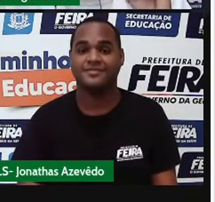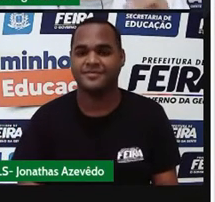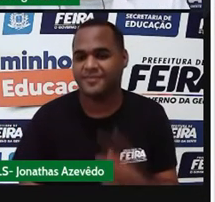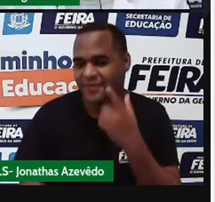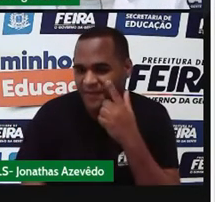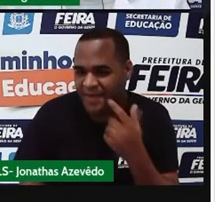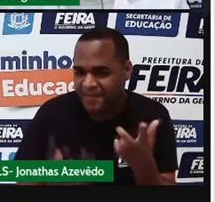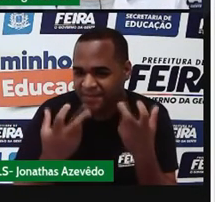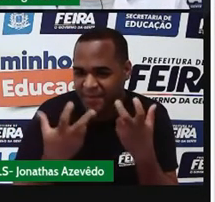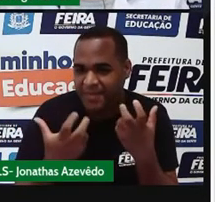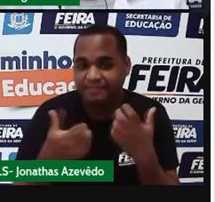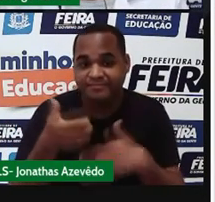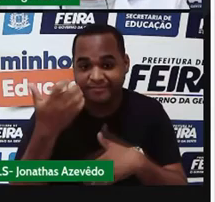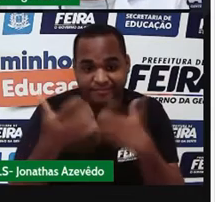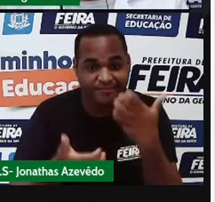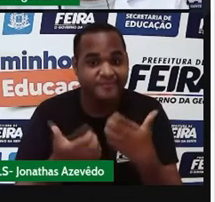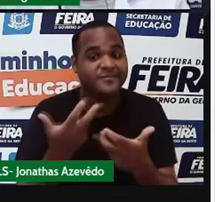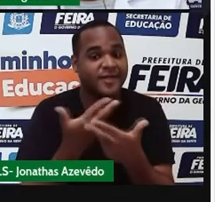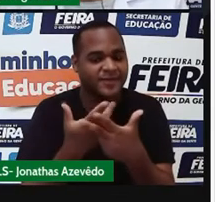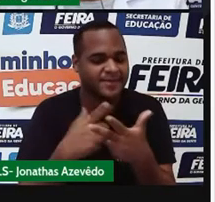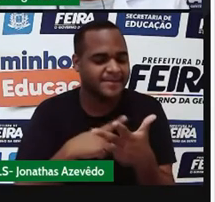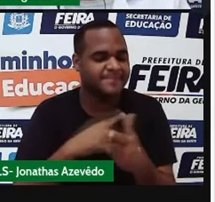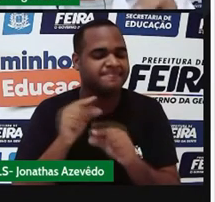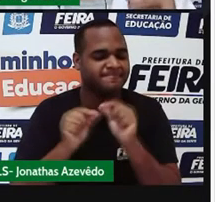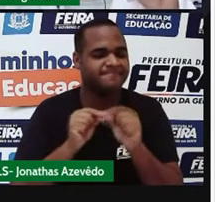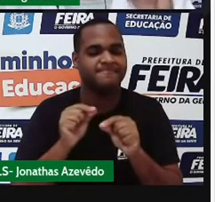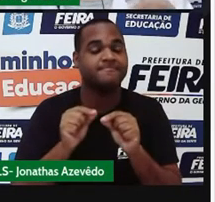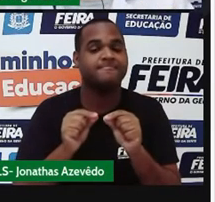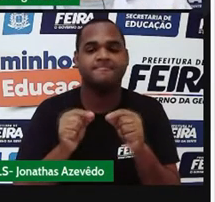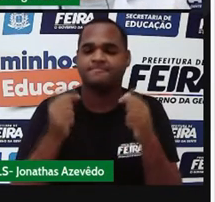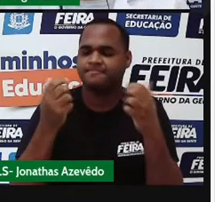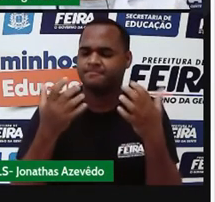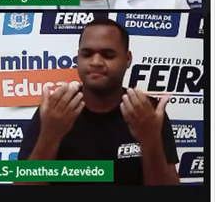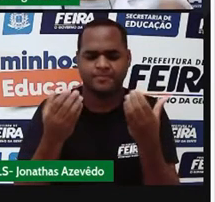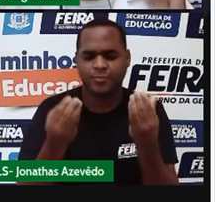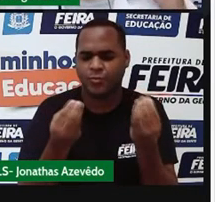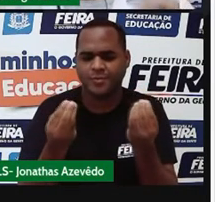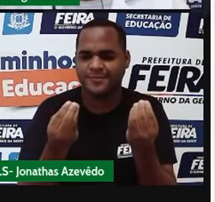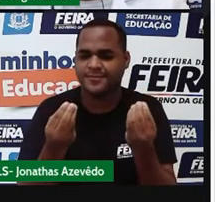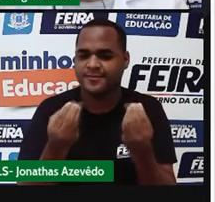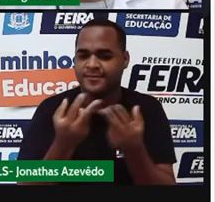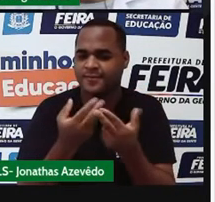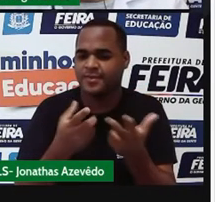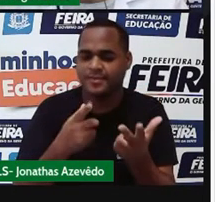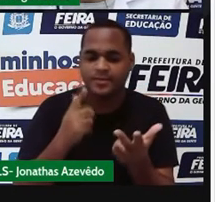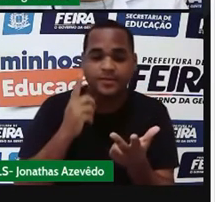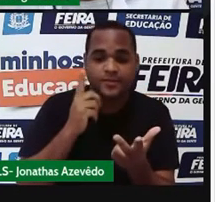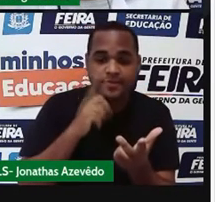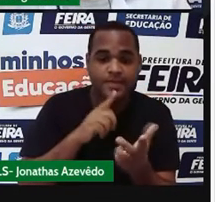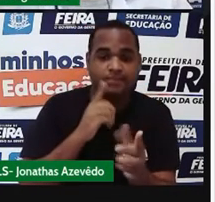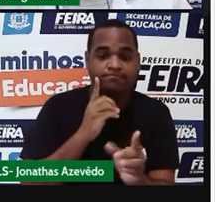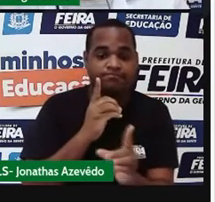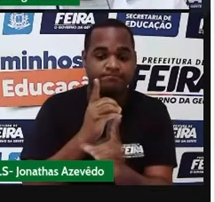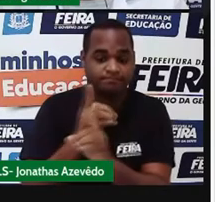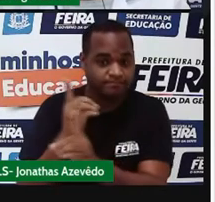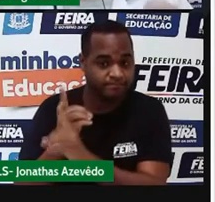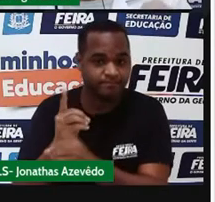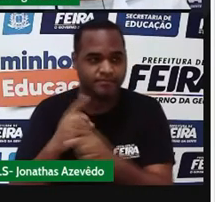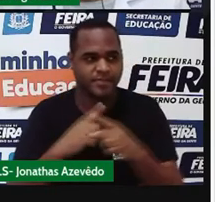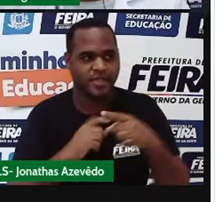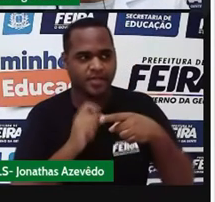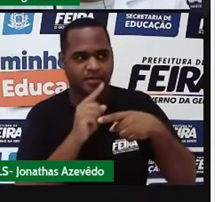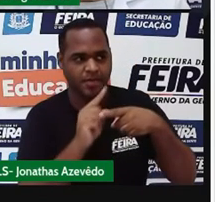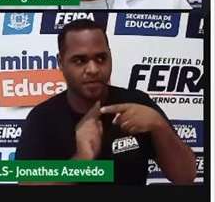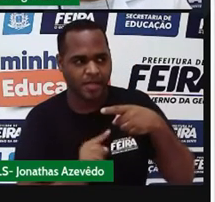olha só agora que a coisa vai ficar interessante e como é que agente faz para encontrar a fração